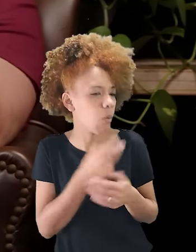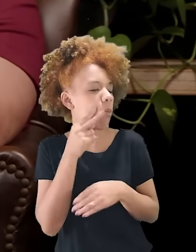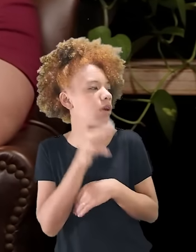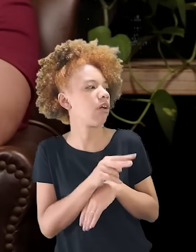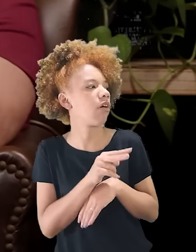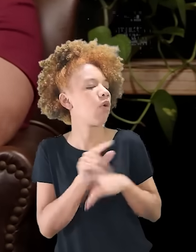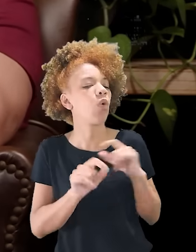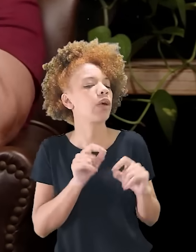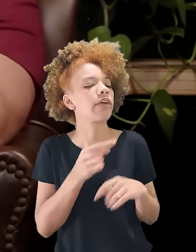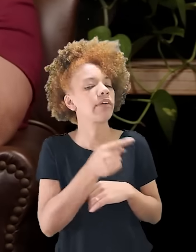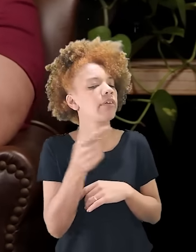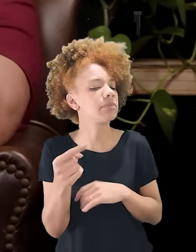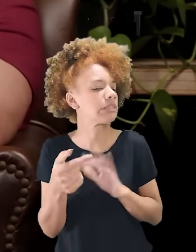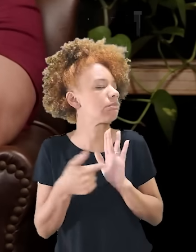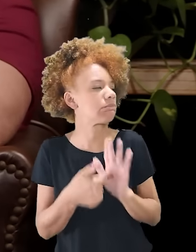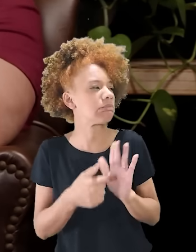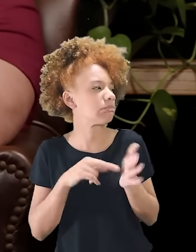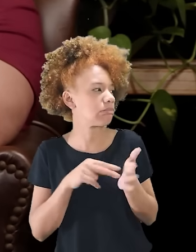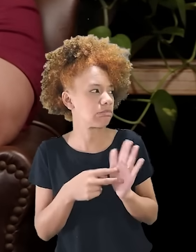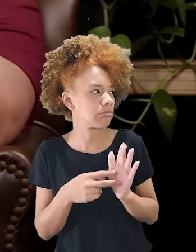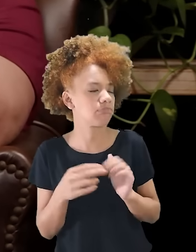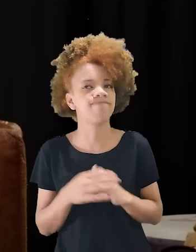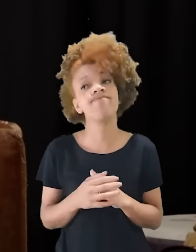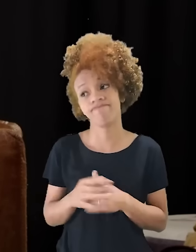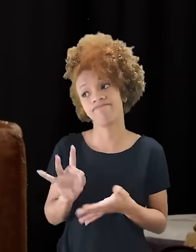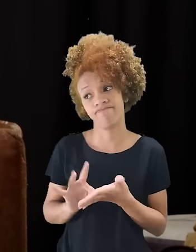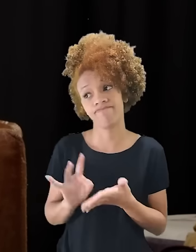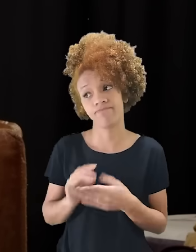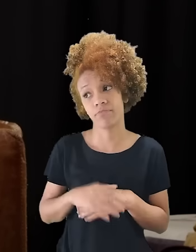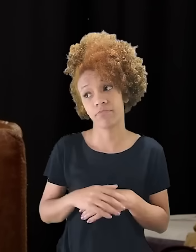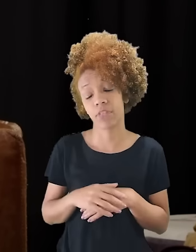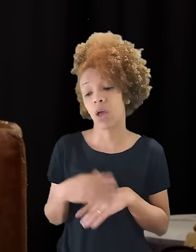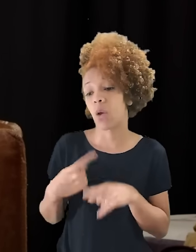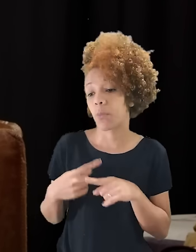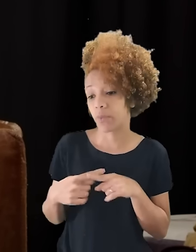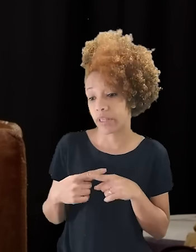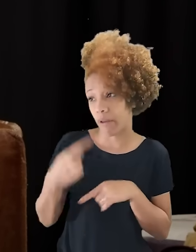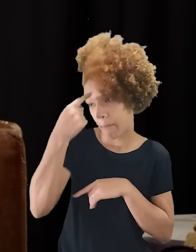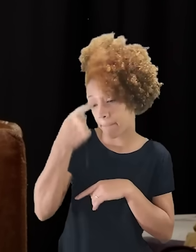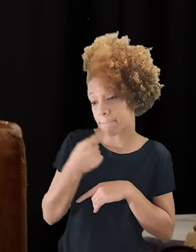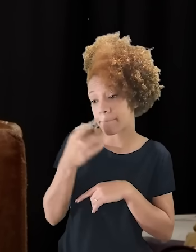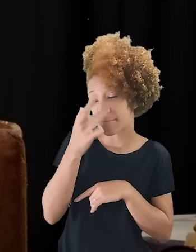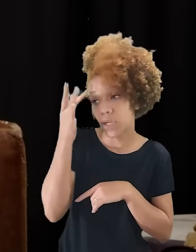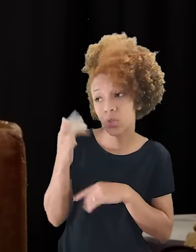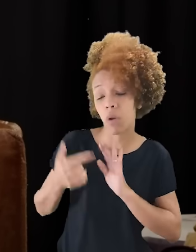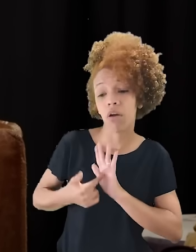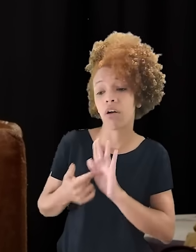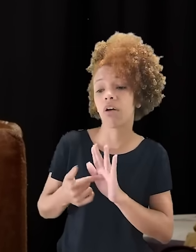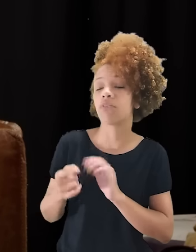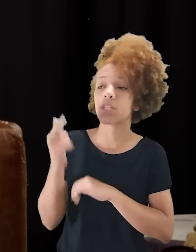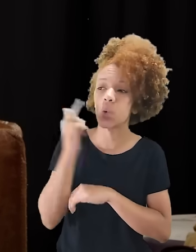através do seu olhar o que que a cada pessoa quer dizer com a roupa com certeza cada porque se a personalidade da pessoa